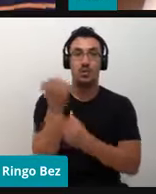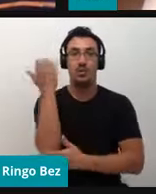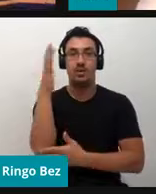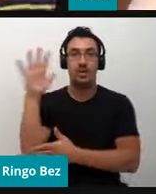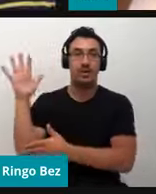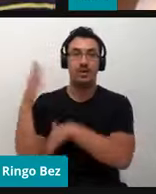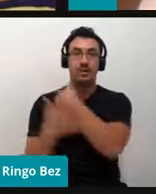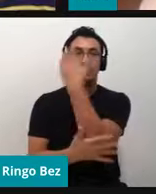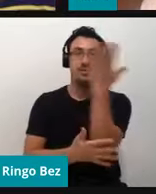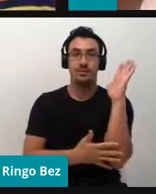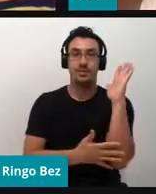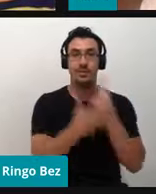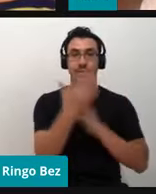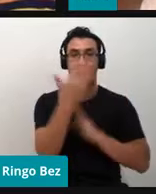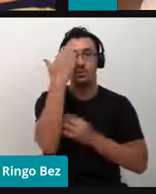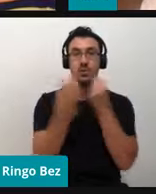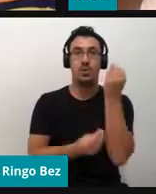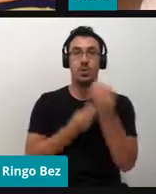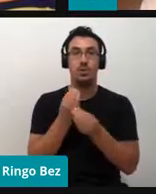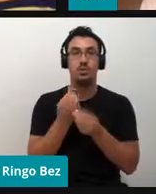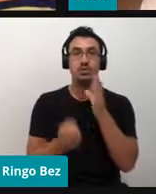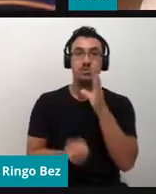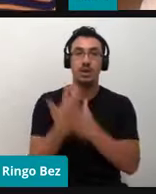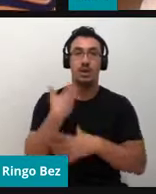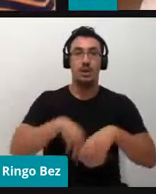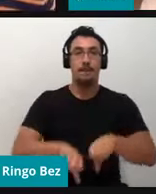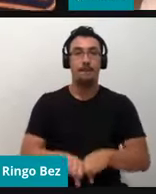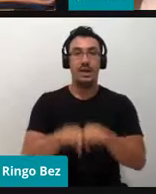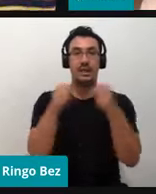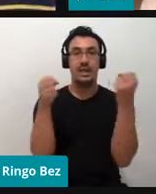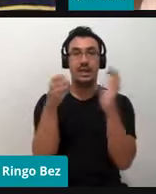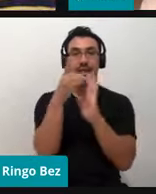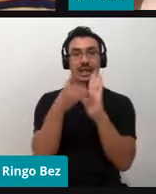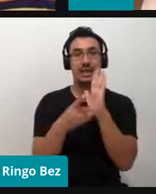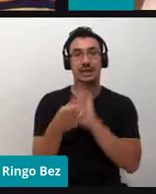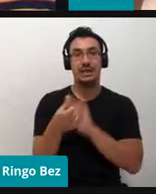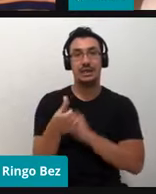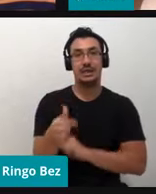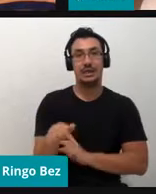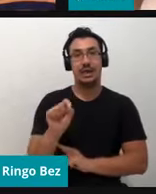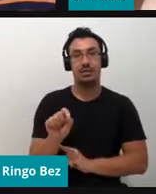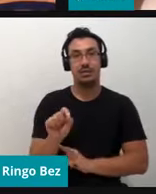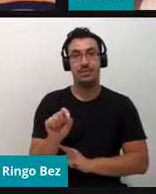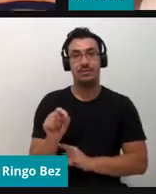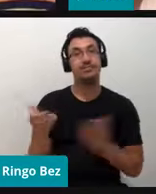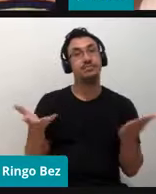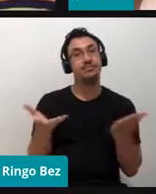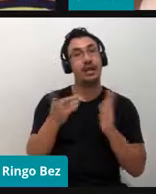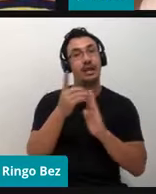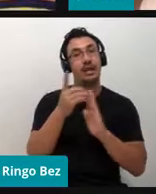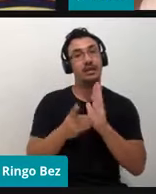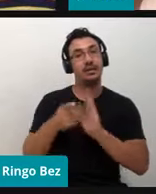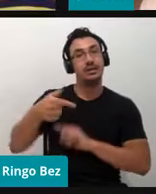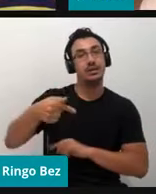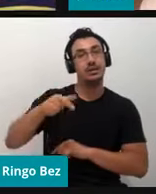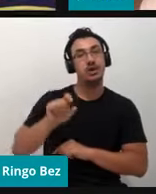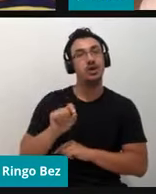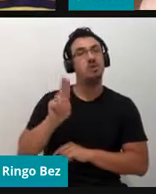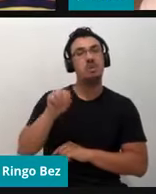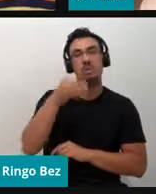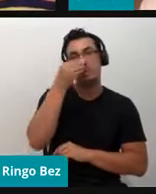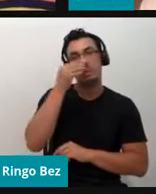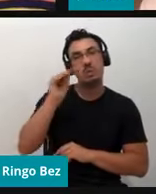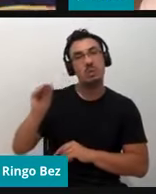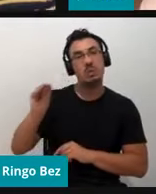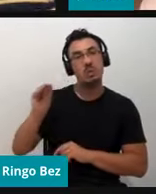ambientais, né, e como que elas estavam sendo rompidas. Isso é década de 70. E aí eles nunca foram levados a sério. E